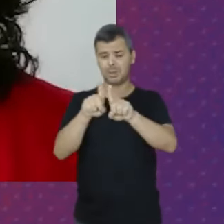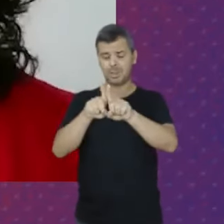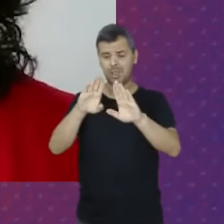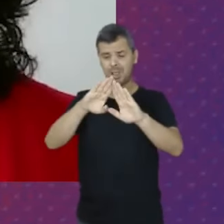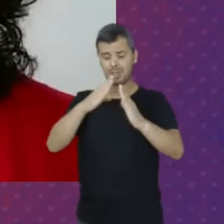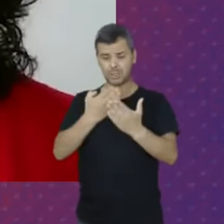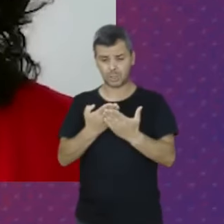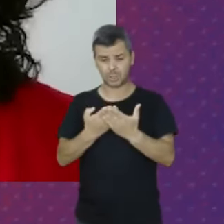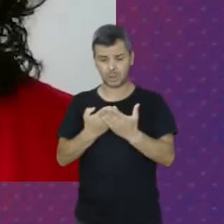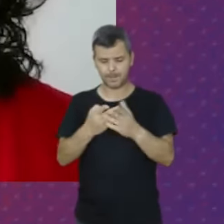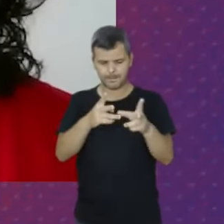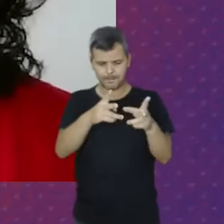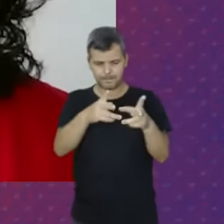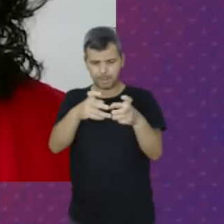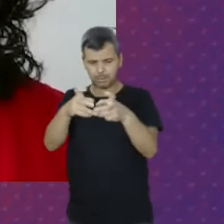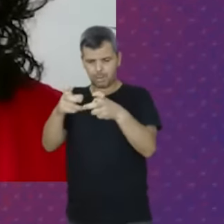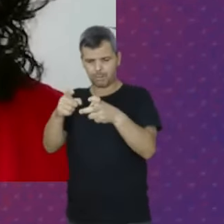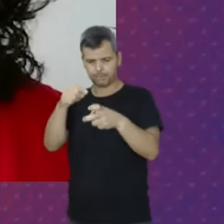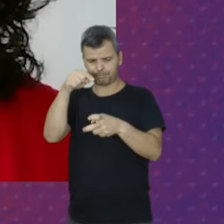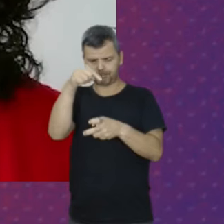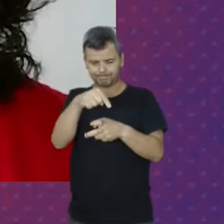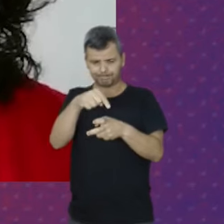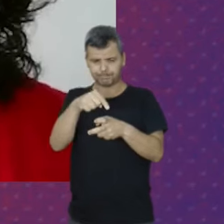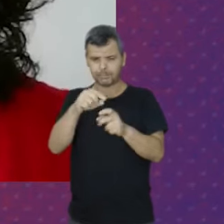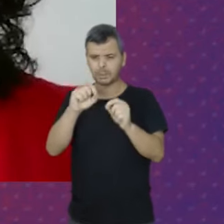escola se identifica